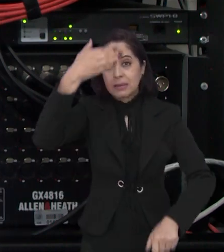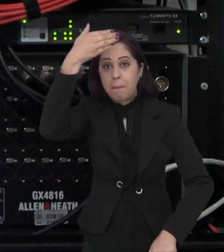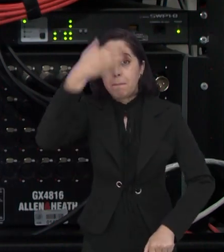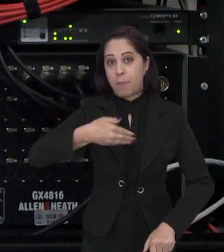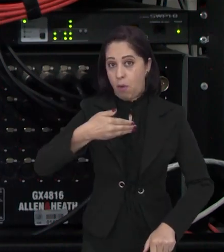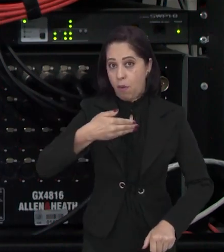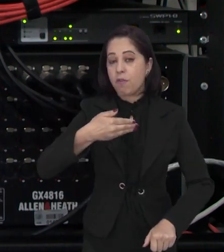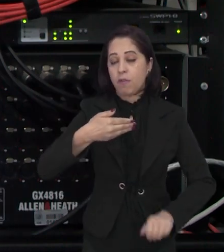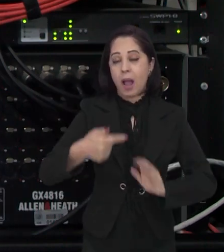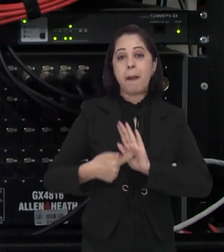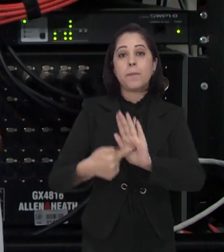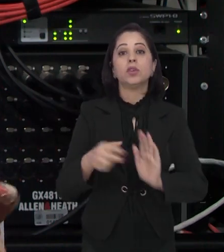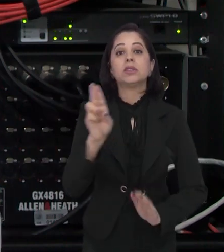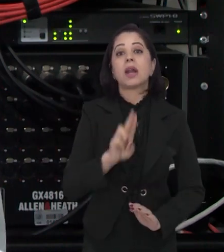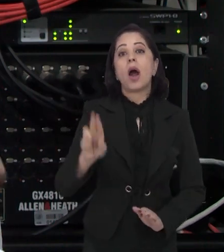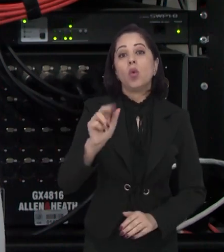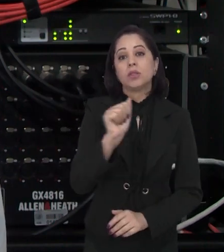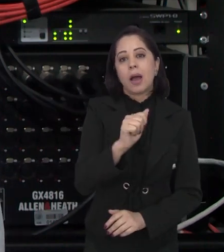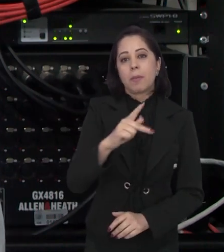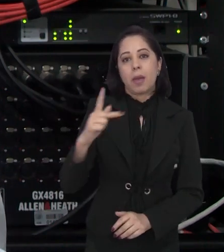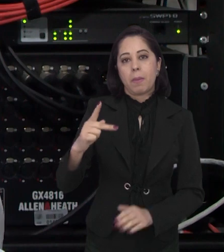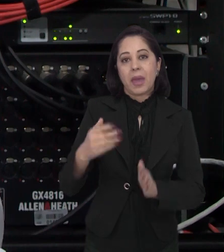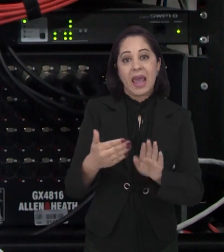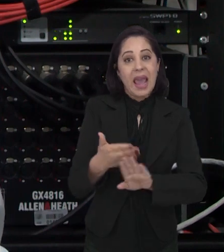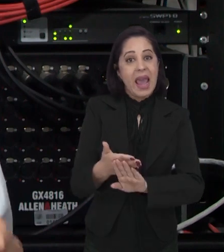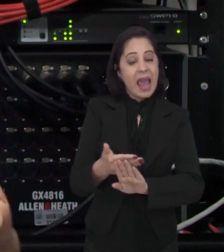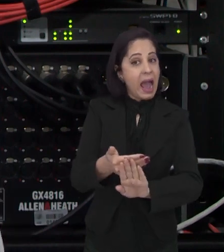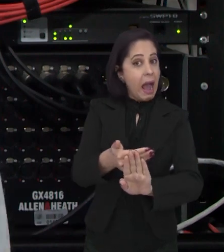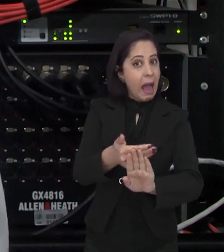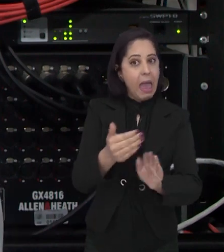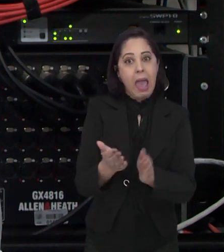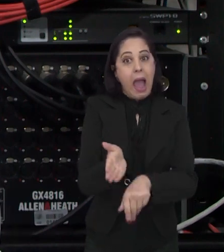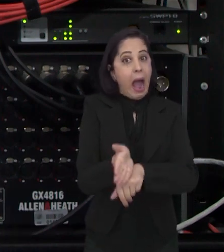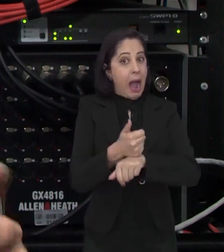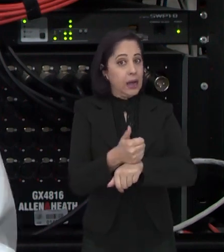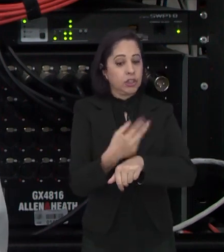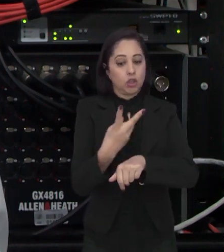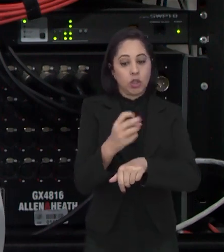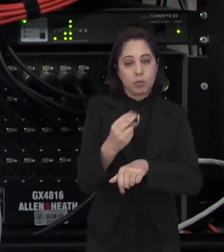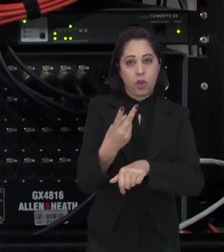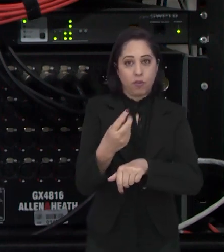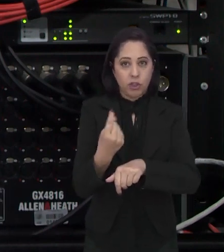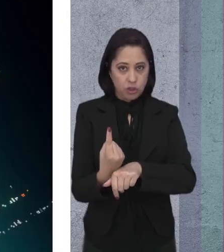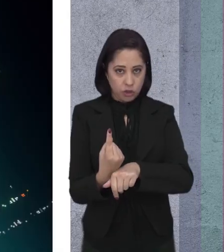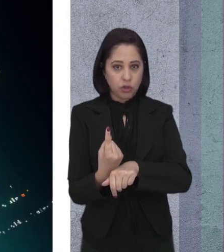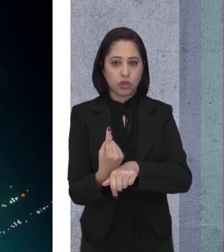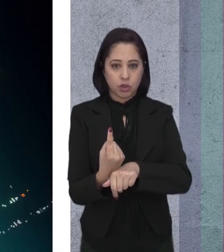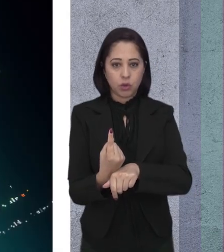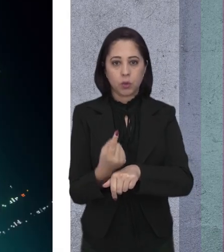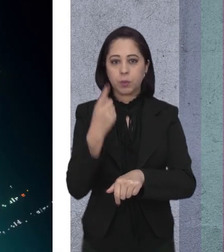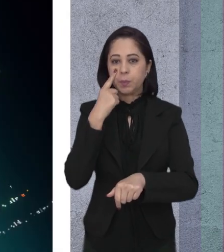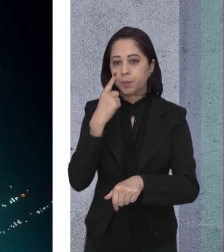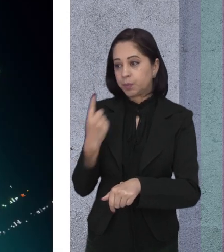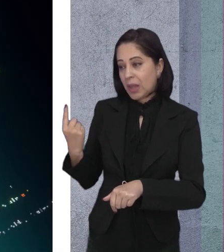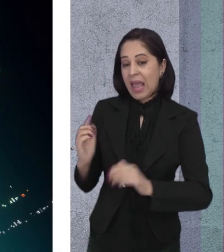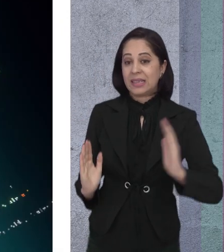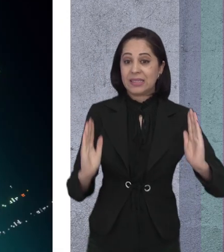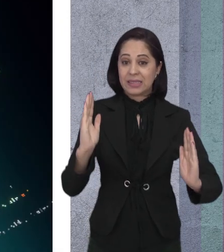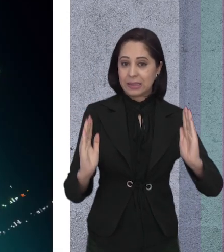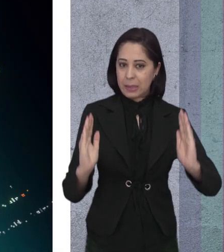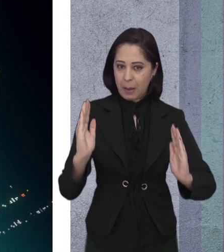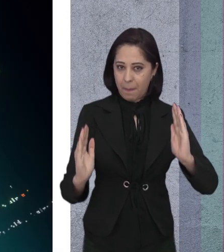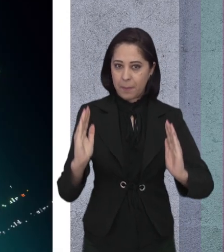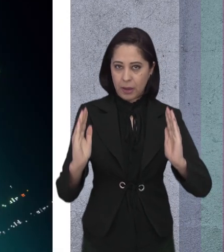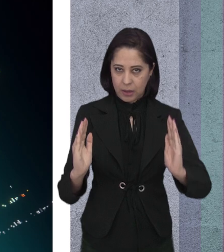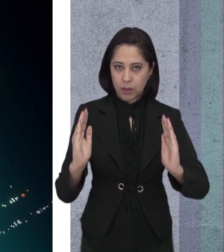do aplicativo antes de junho de 2021, né? Teriam que provar que faziam o uso desse aplicativo nesse período para poder